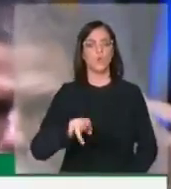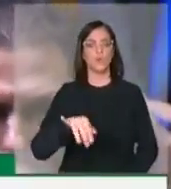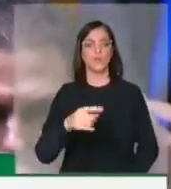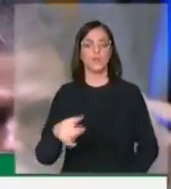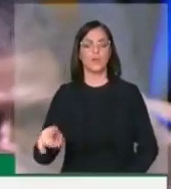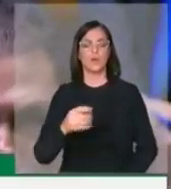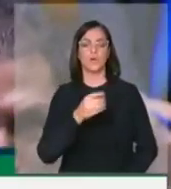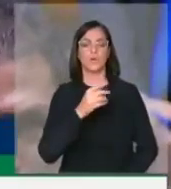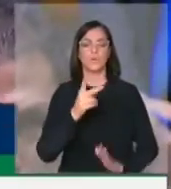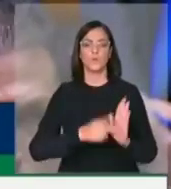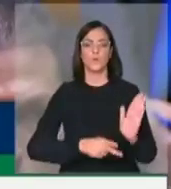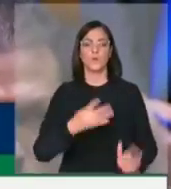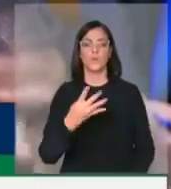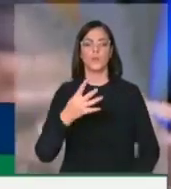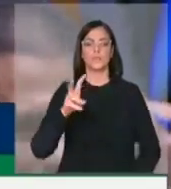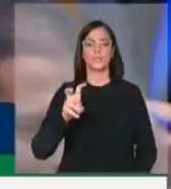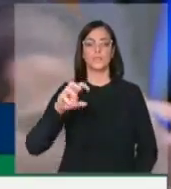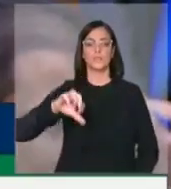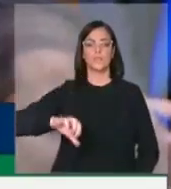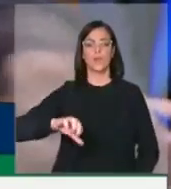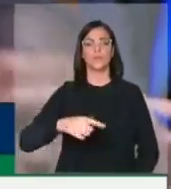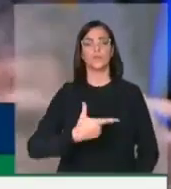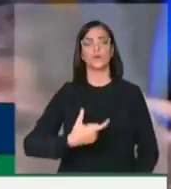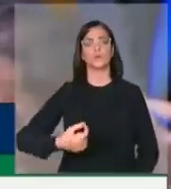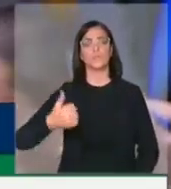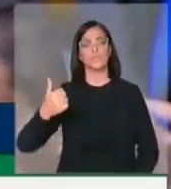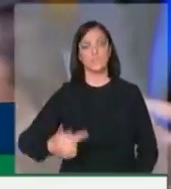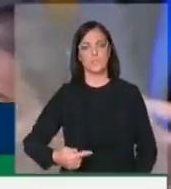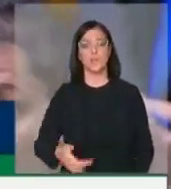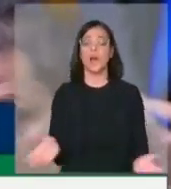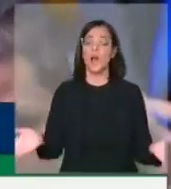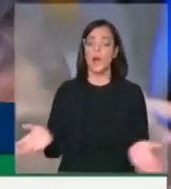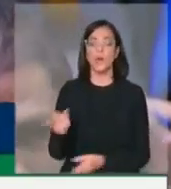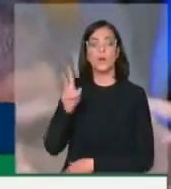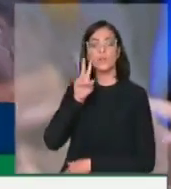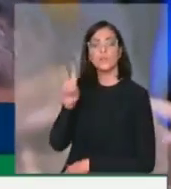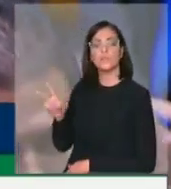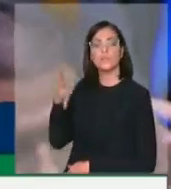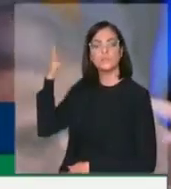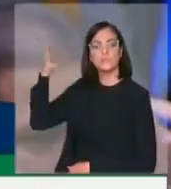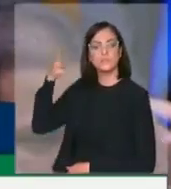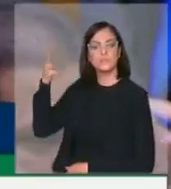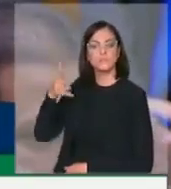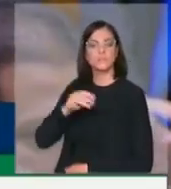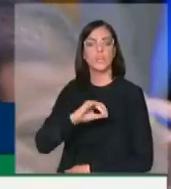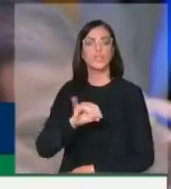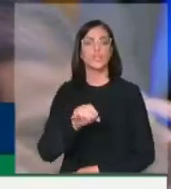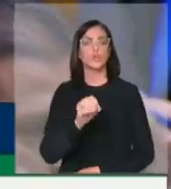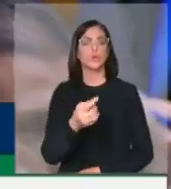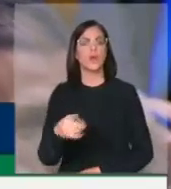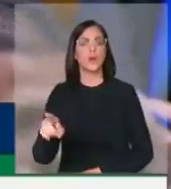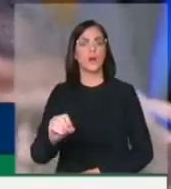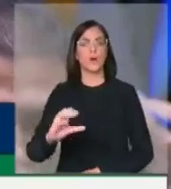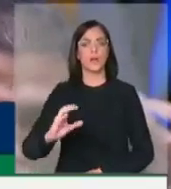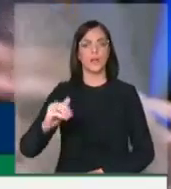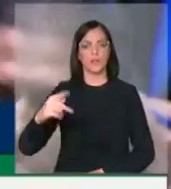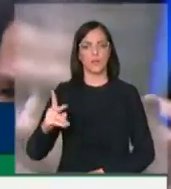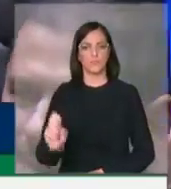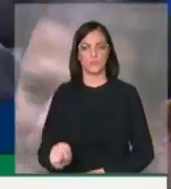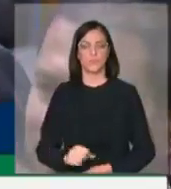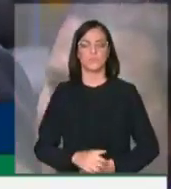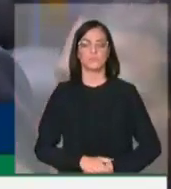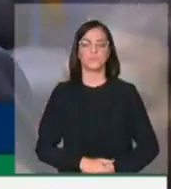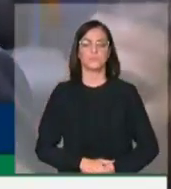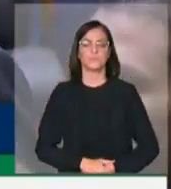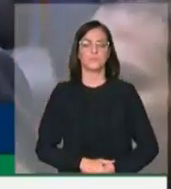Júri, dos crimes contra a vida, crime de homicídio, crime de aborto, crime de incitação ao suicídio. E